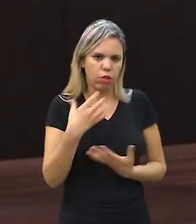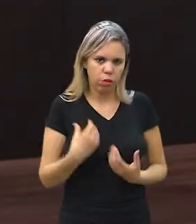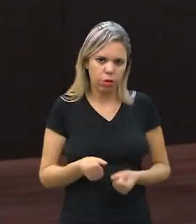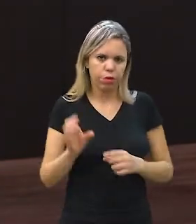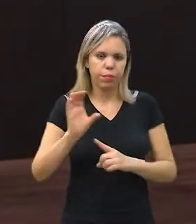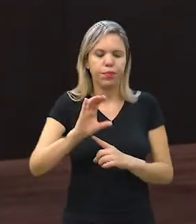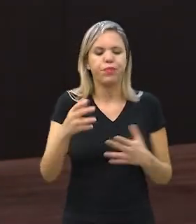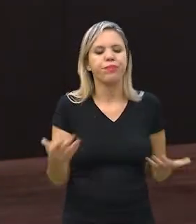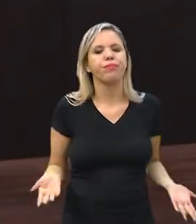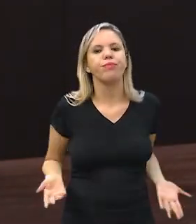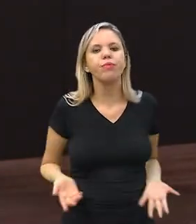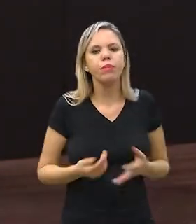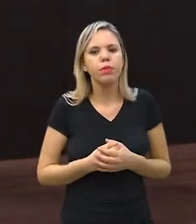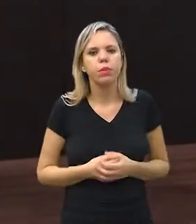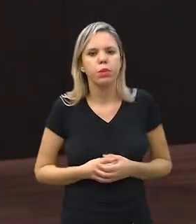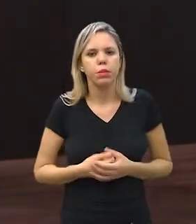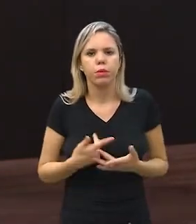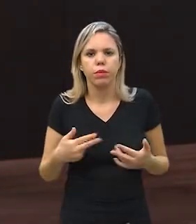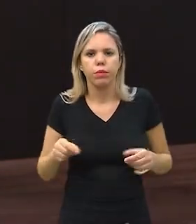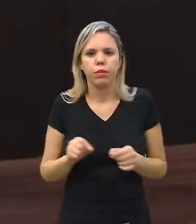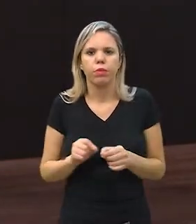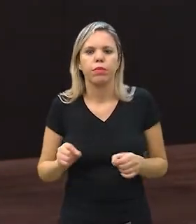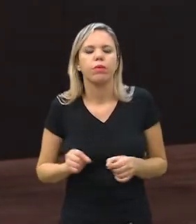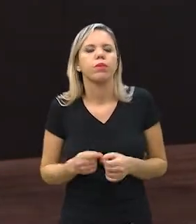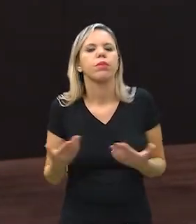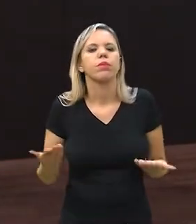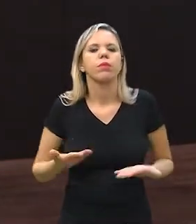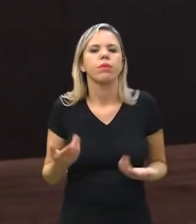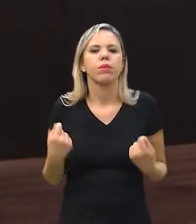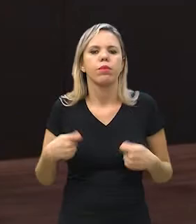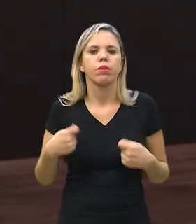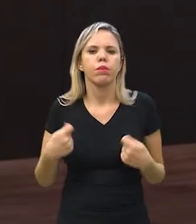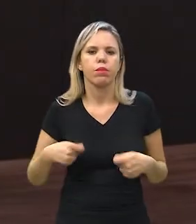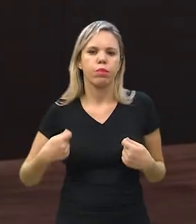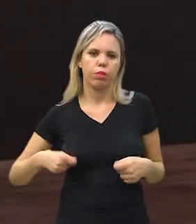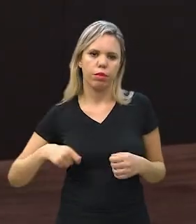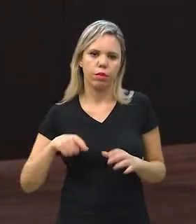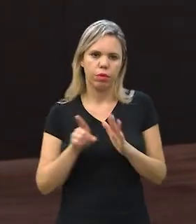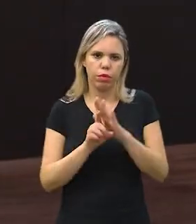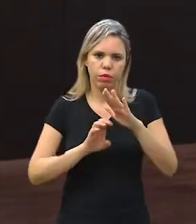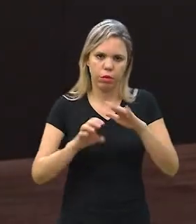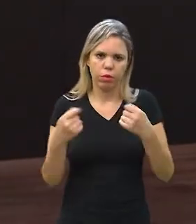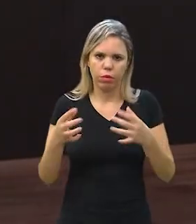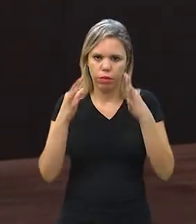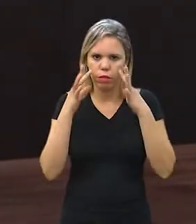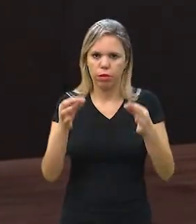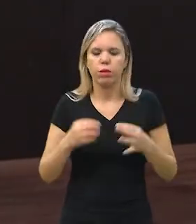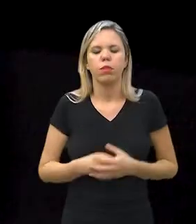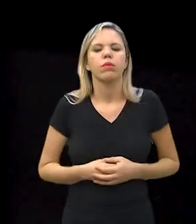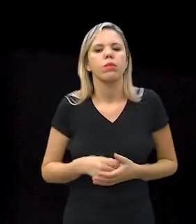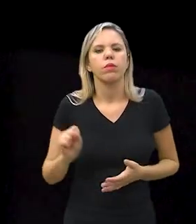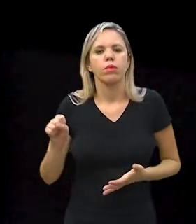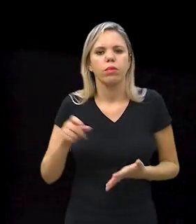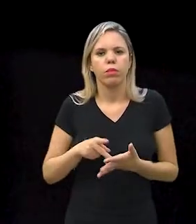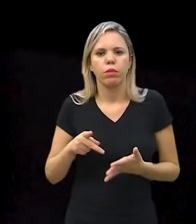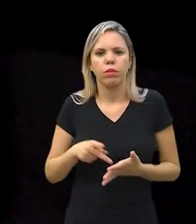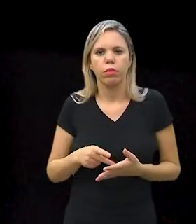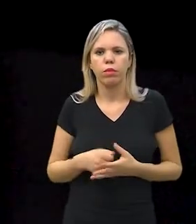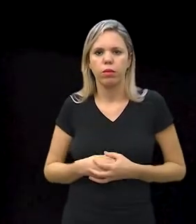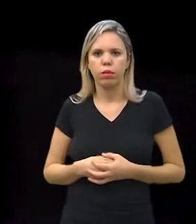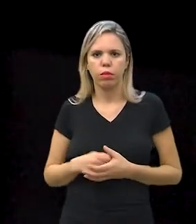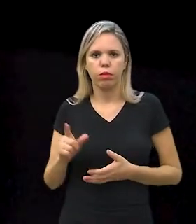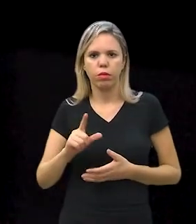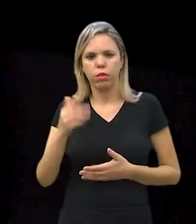certeza seria um cliente. São essas coisas que hoje é preciso que esse empresário esteja atento? Com certeza,